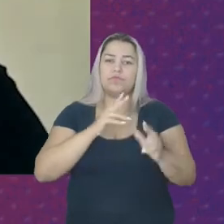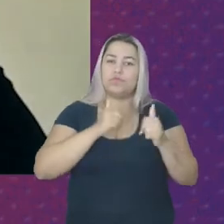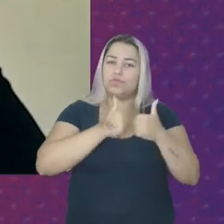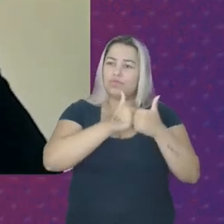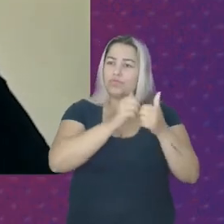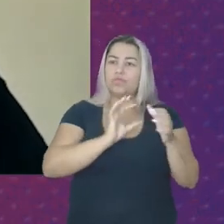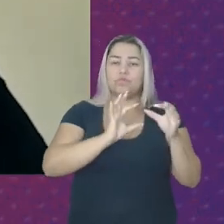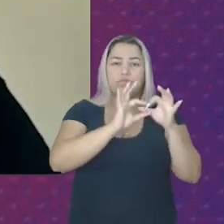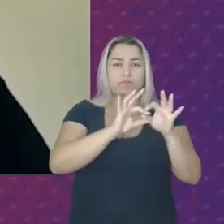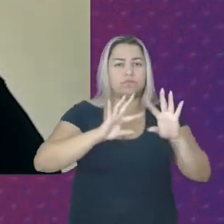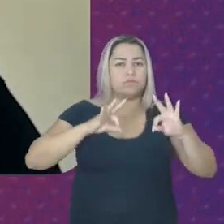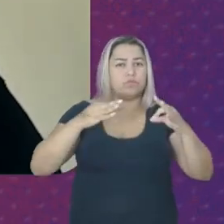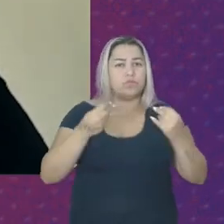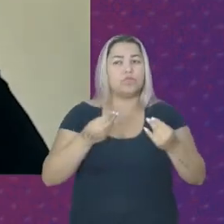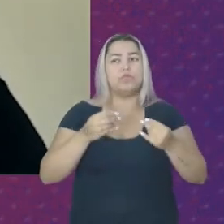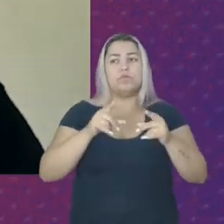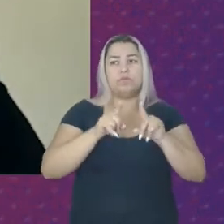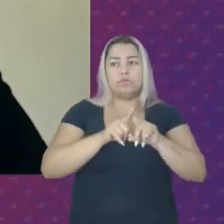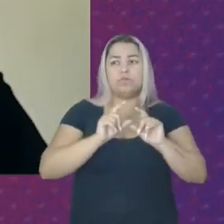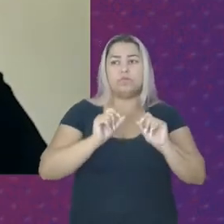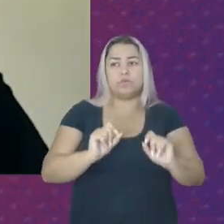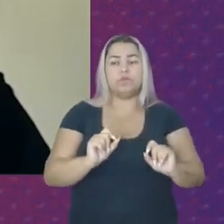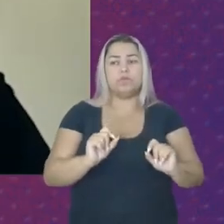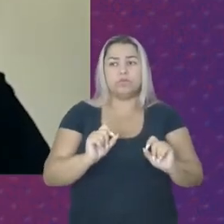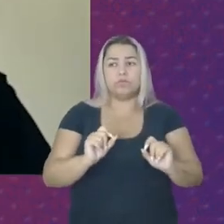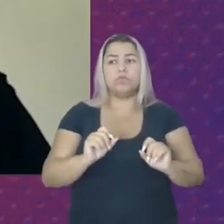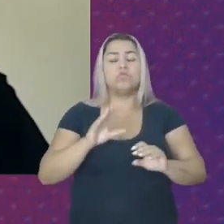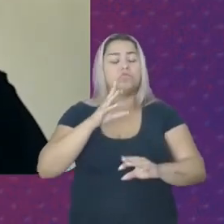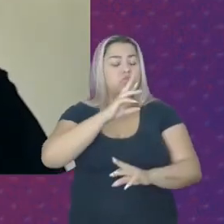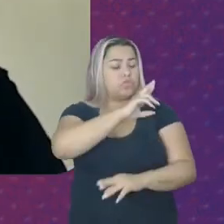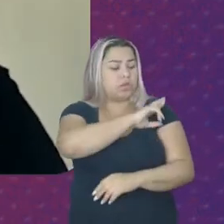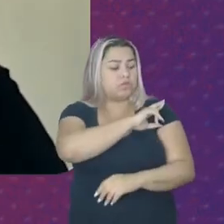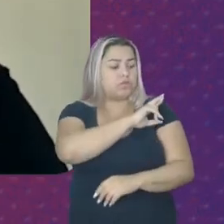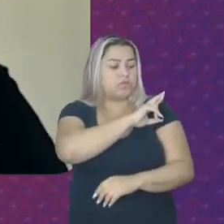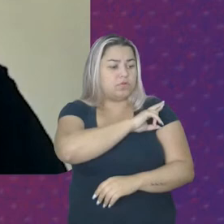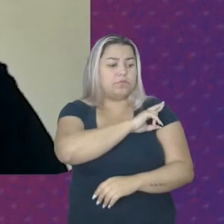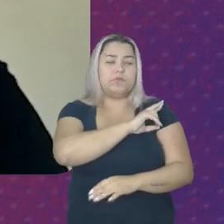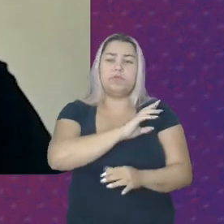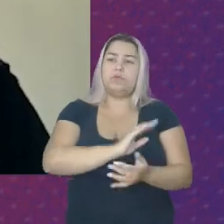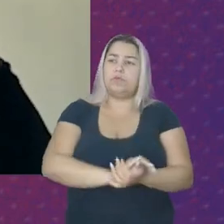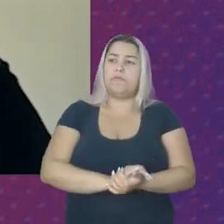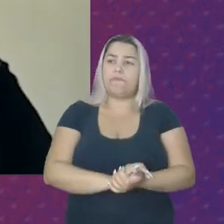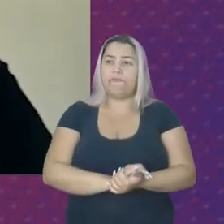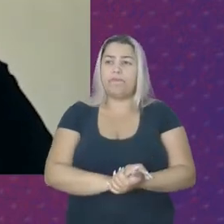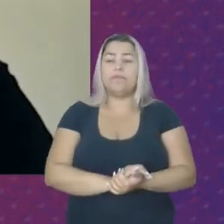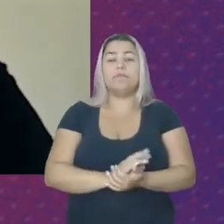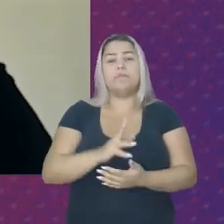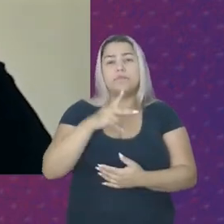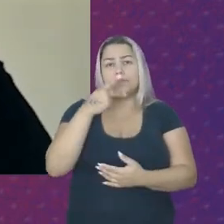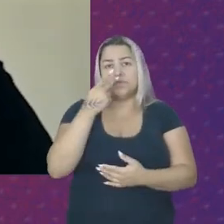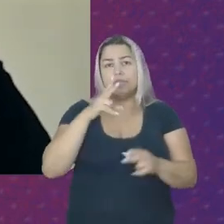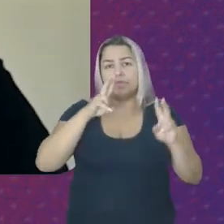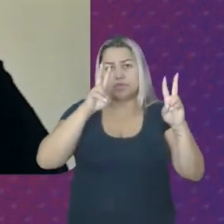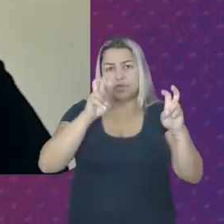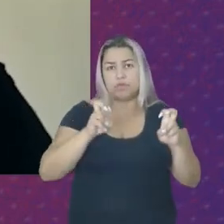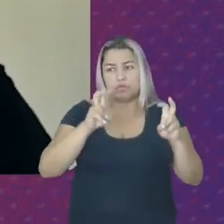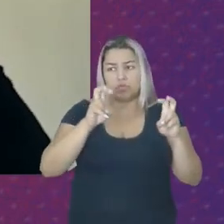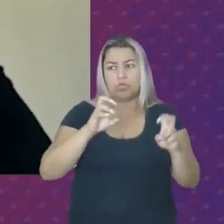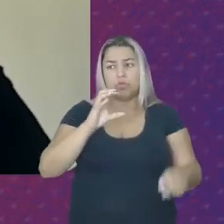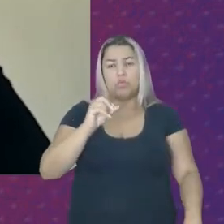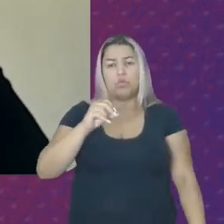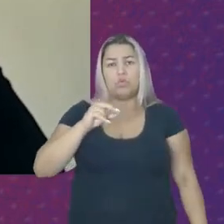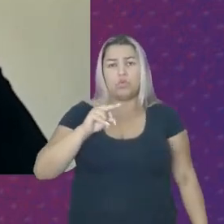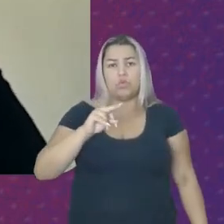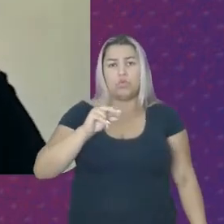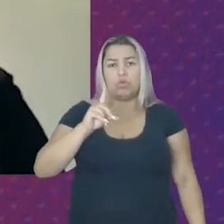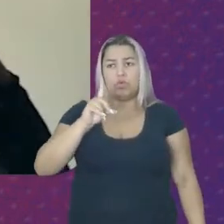Tudo pode ser tratado com cunho político, desde que tratado com responsabilidade. Então, para falar sobre conteúdo político de